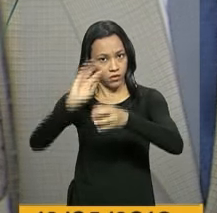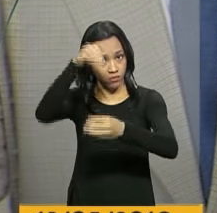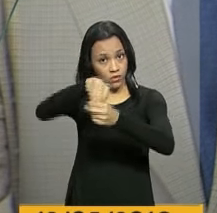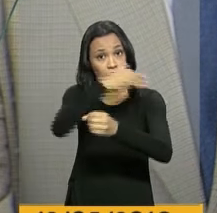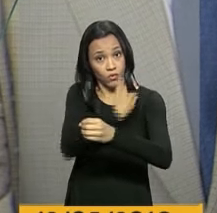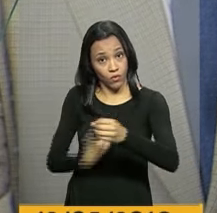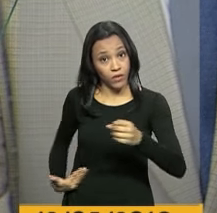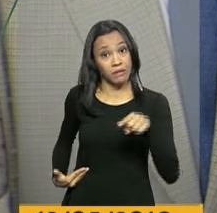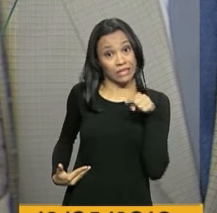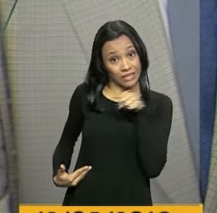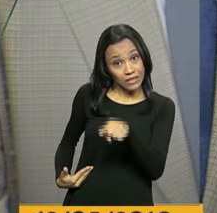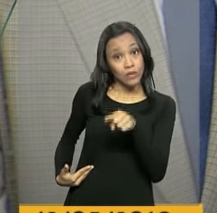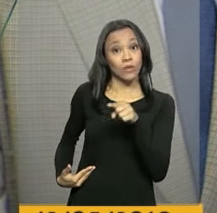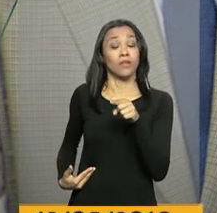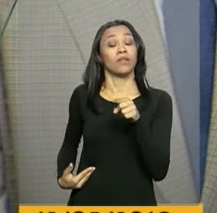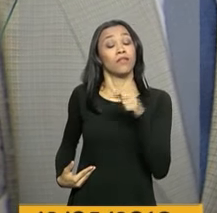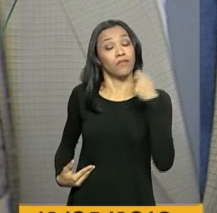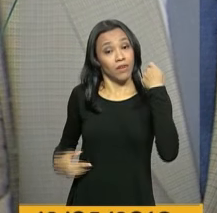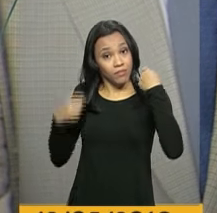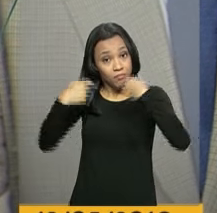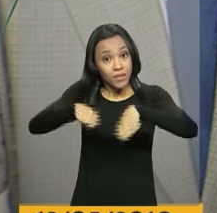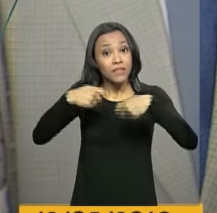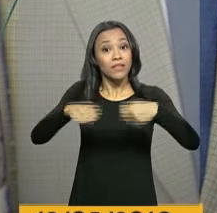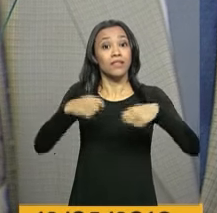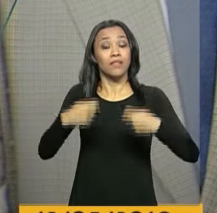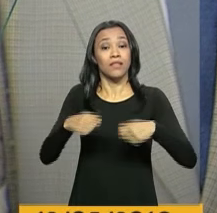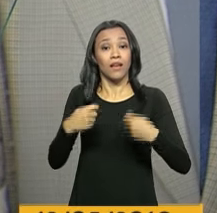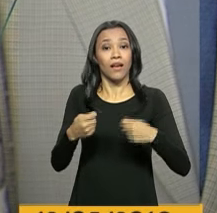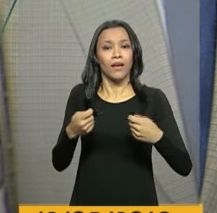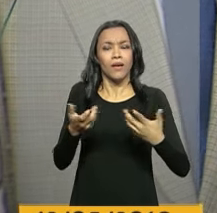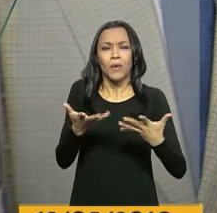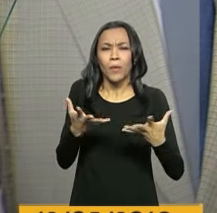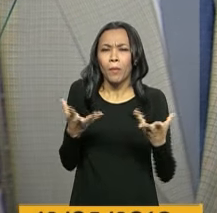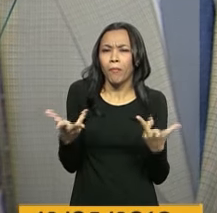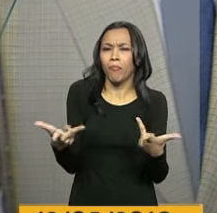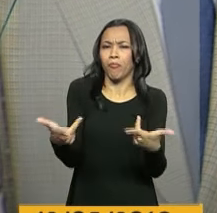que demandará maior eficácia da governança pública.